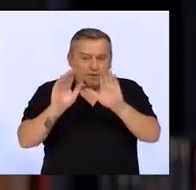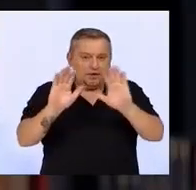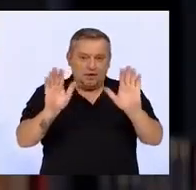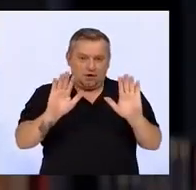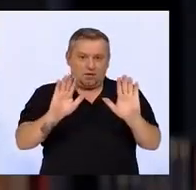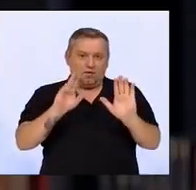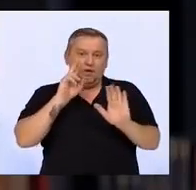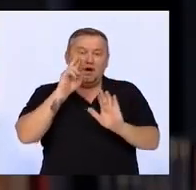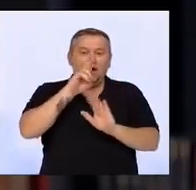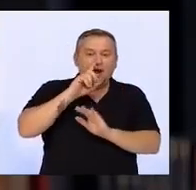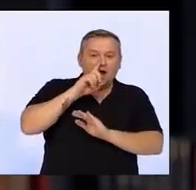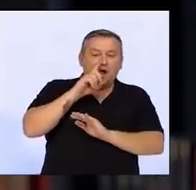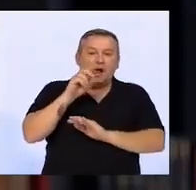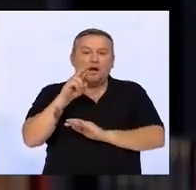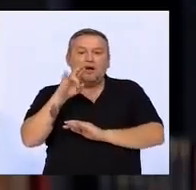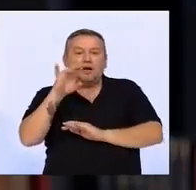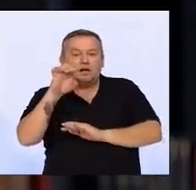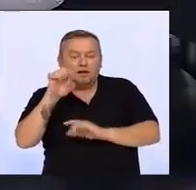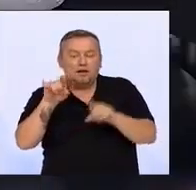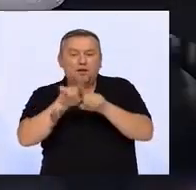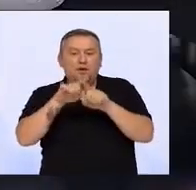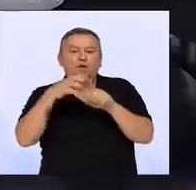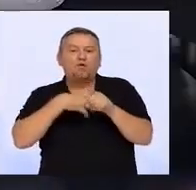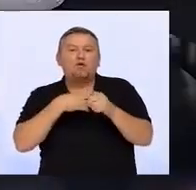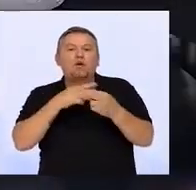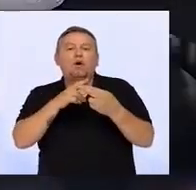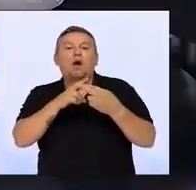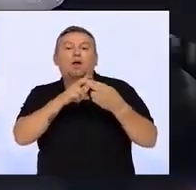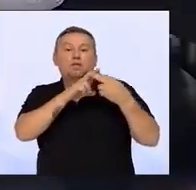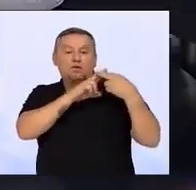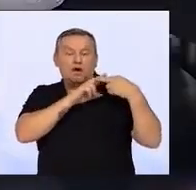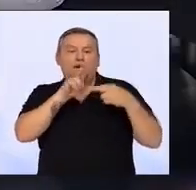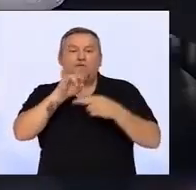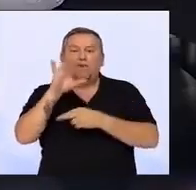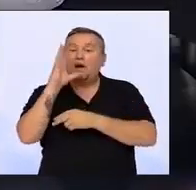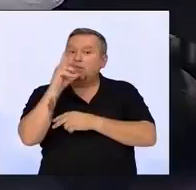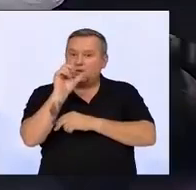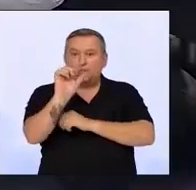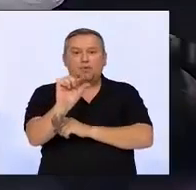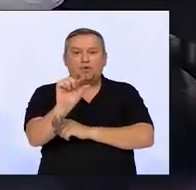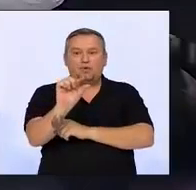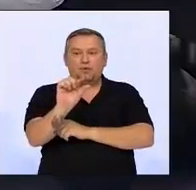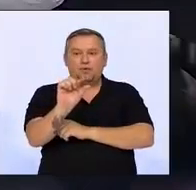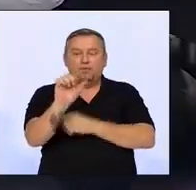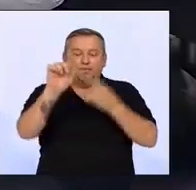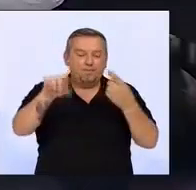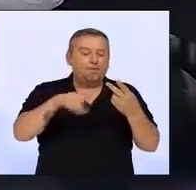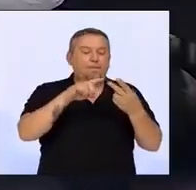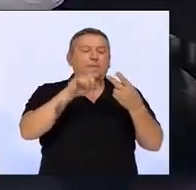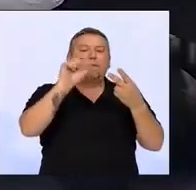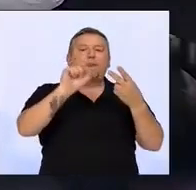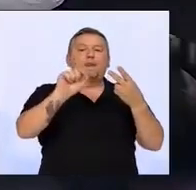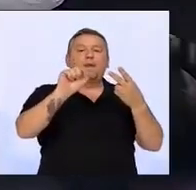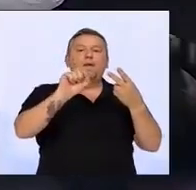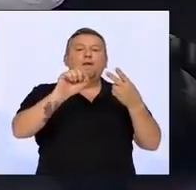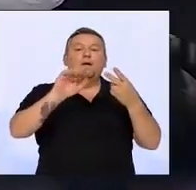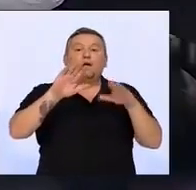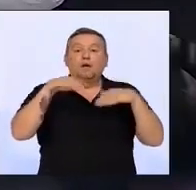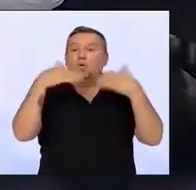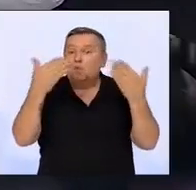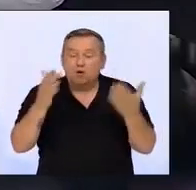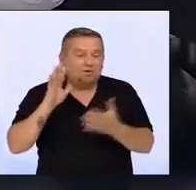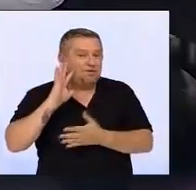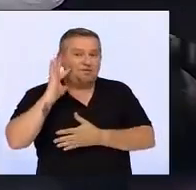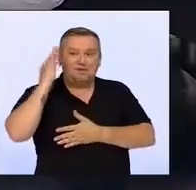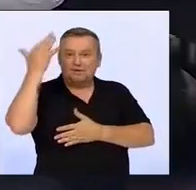crise de uma forma responsável e isso é uma coisa que vai ainda demorar um pouco. A outra questão é, enquanto isso não resolve,